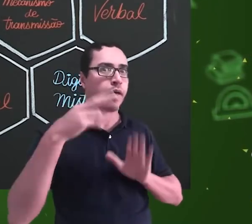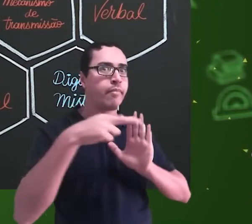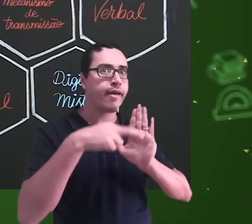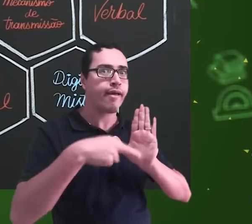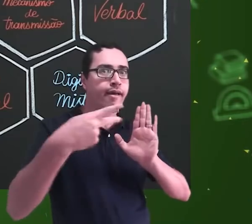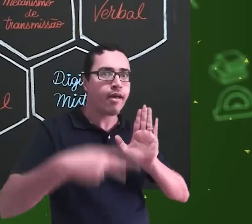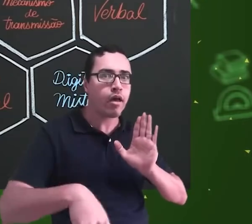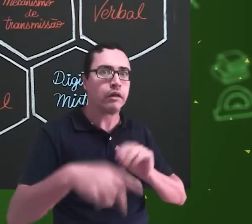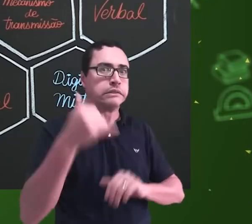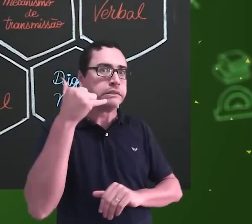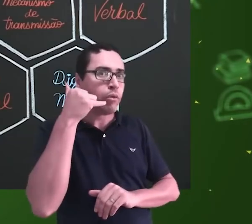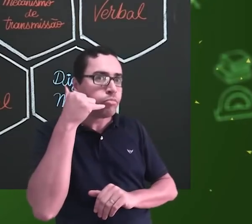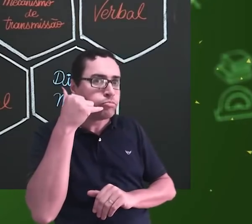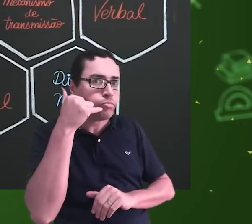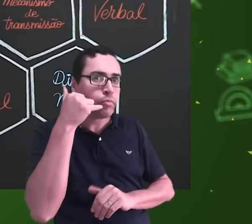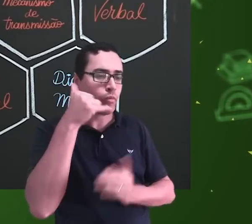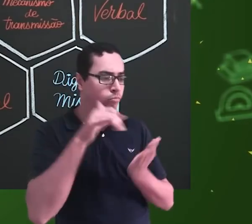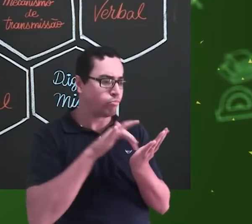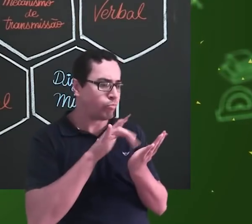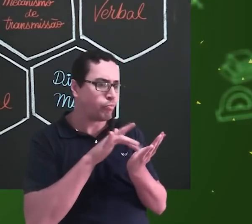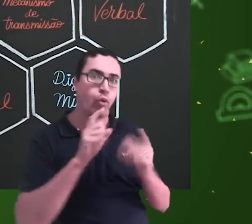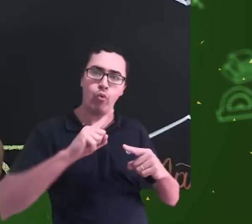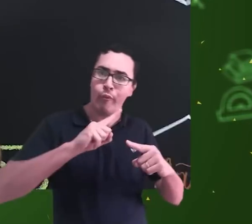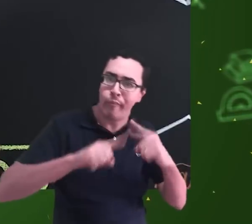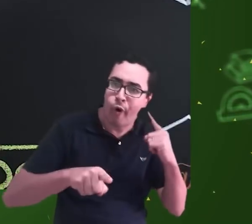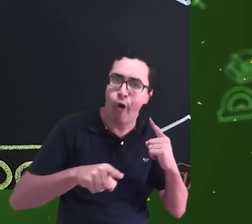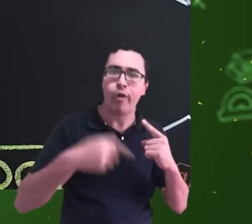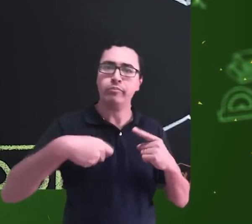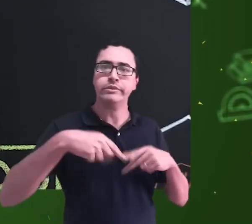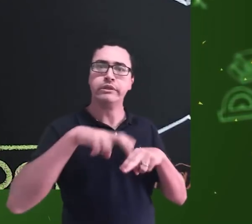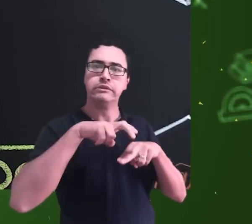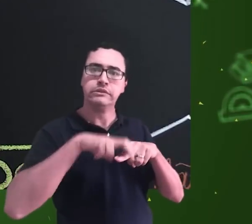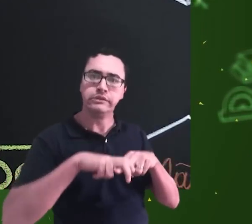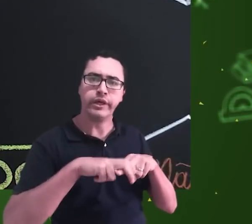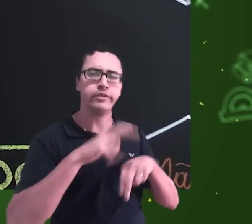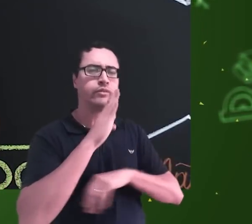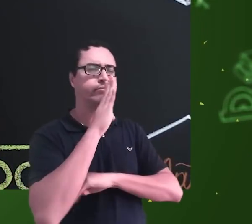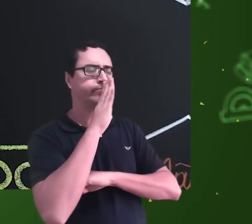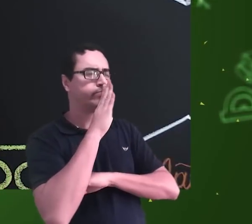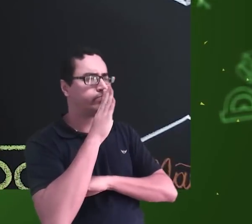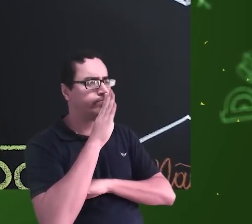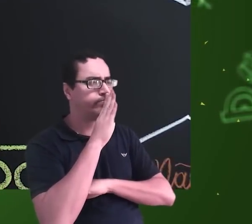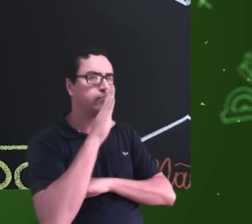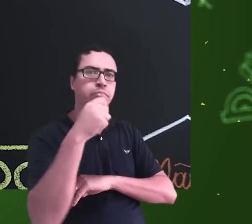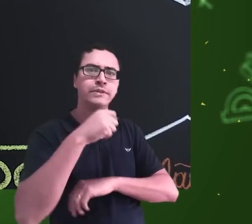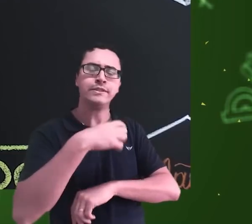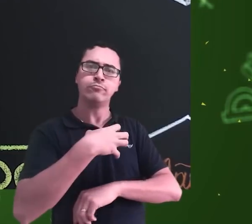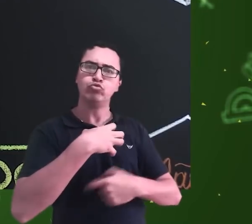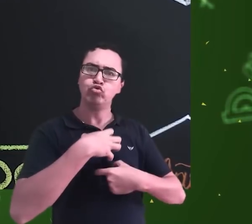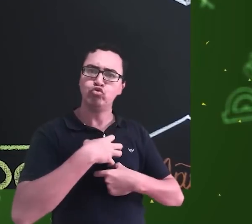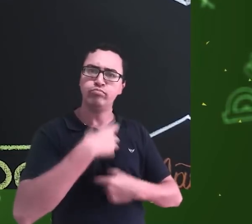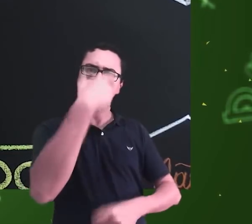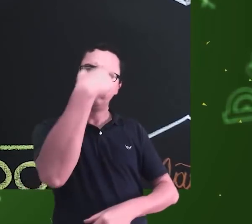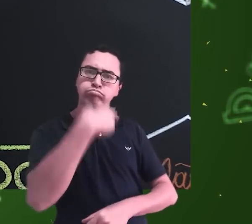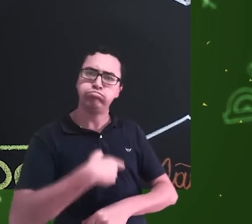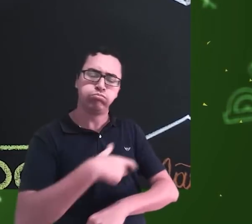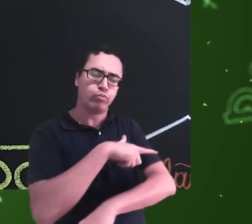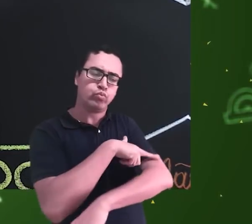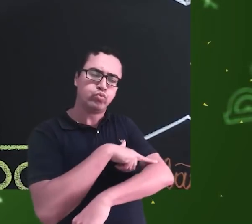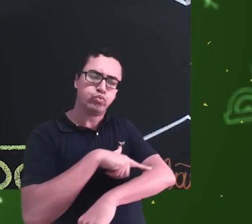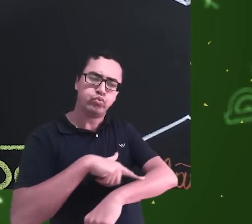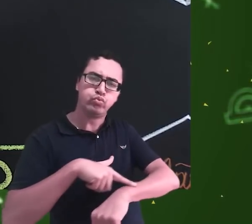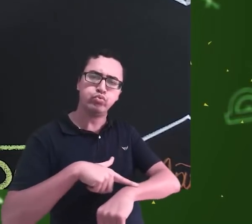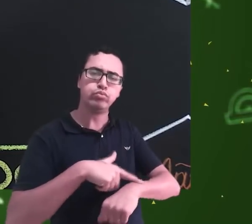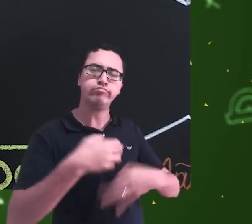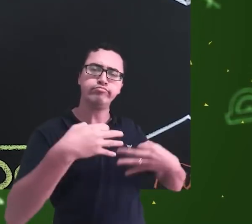você tem que permanecer sentado, dentro de um ambiente silencioso, você tem que ter uma conduta, uma postura que faz parte de